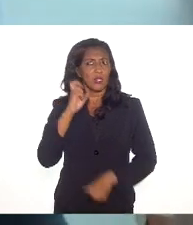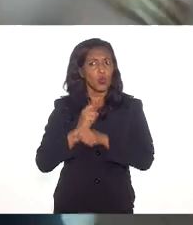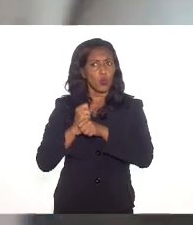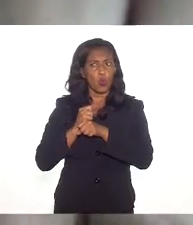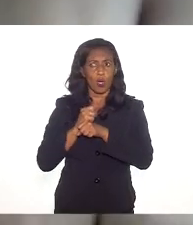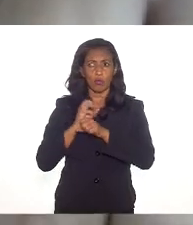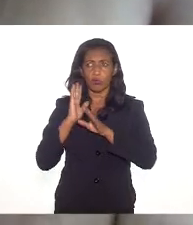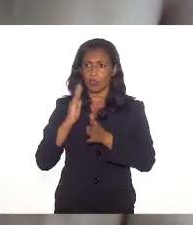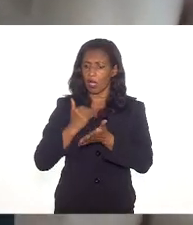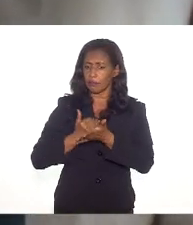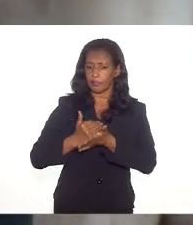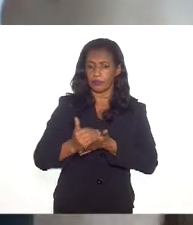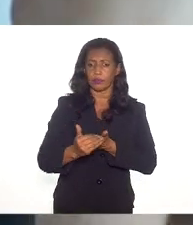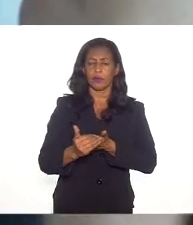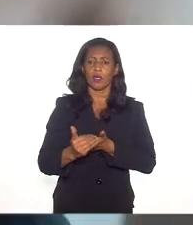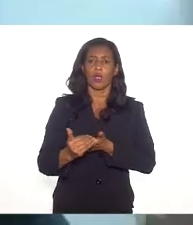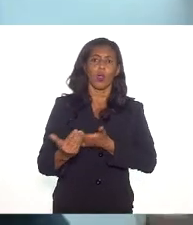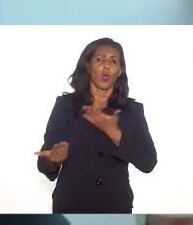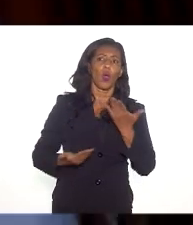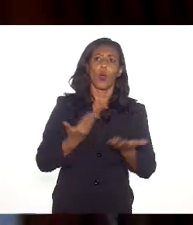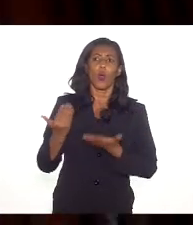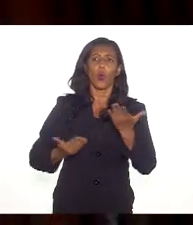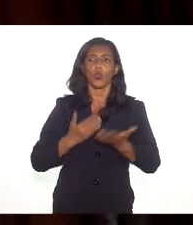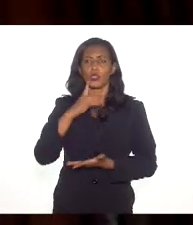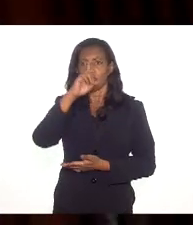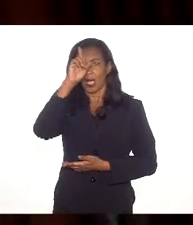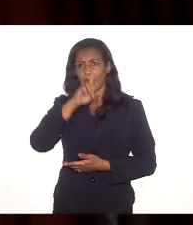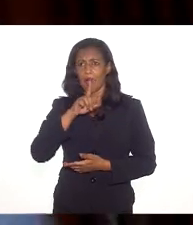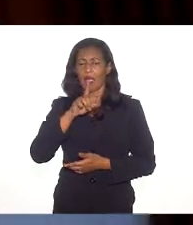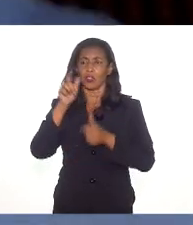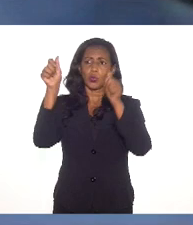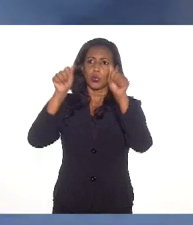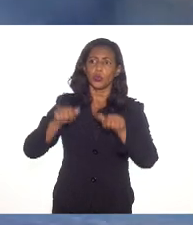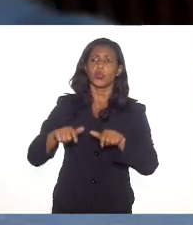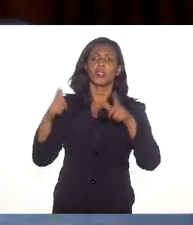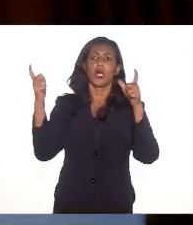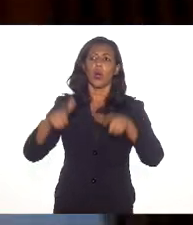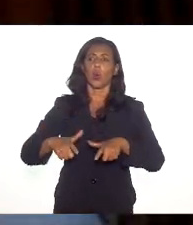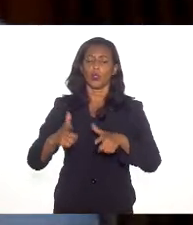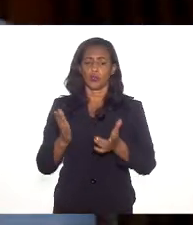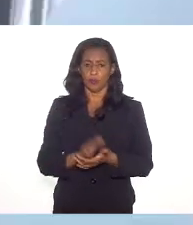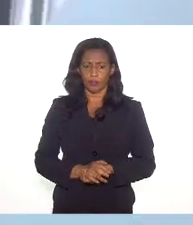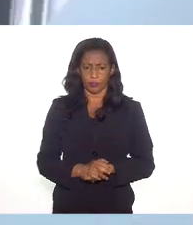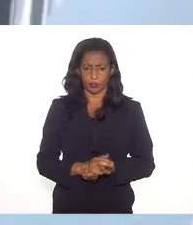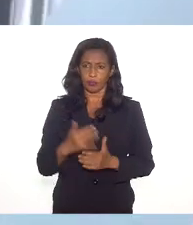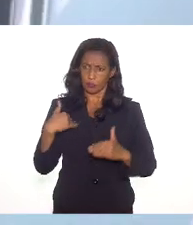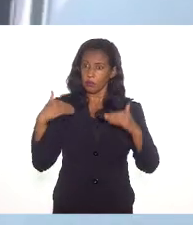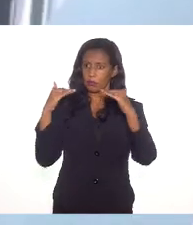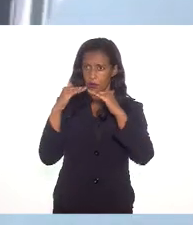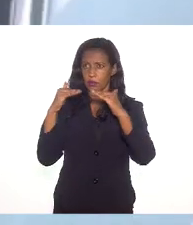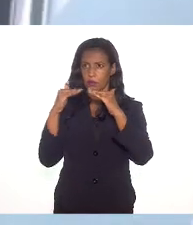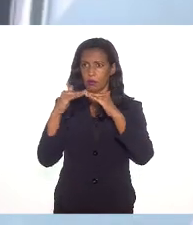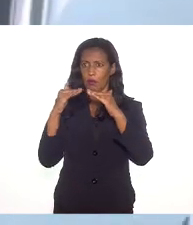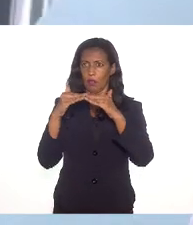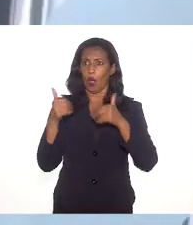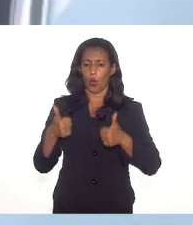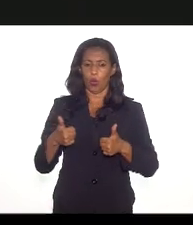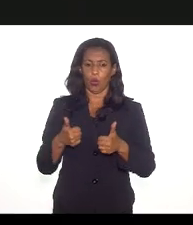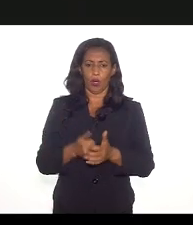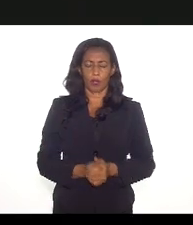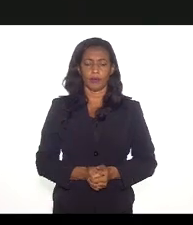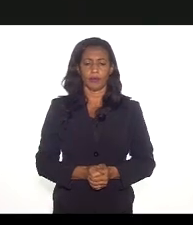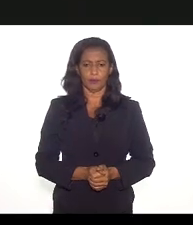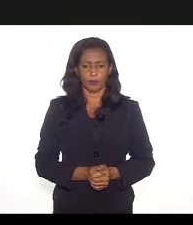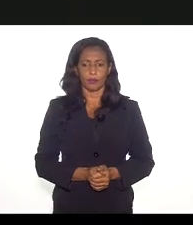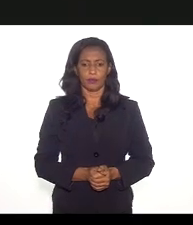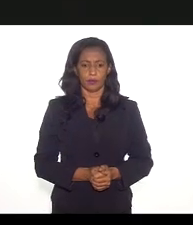para saber a condição atual da estátua, se há interesse, que local está, enfim. Boa, eu concordo com isso, eu concordo. O deputado Rodrigo Morim